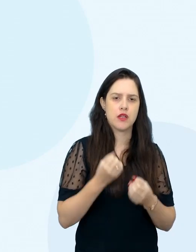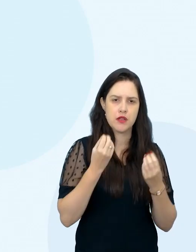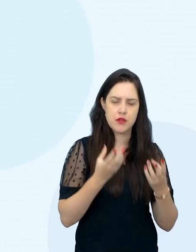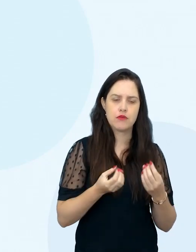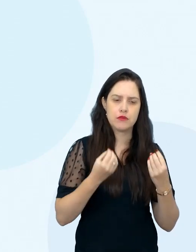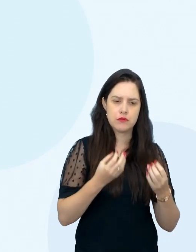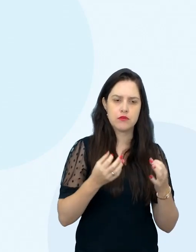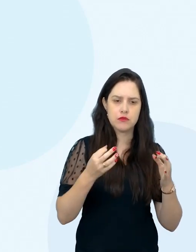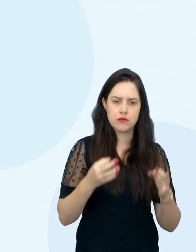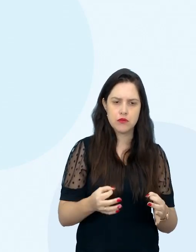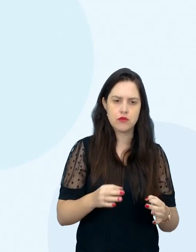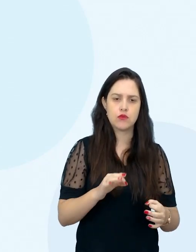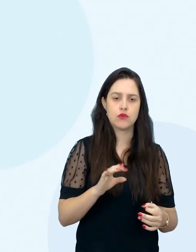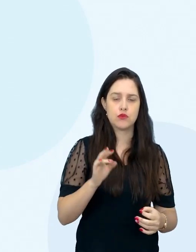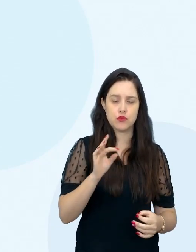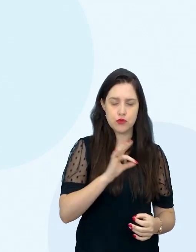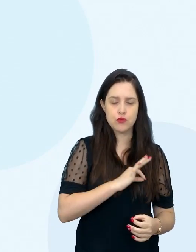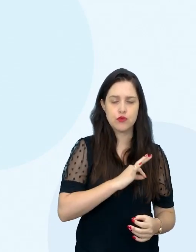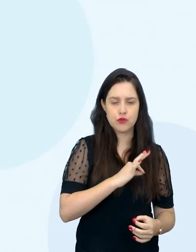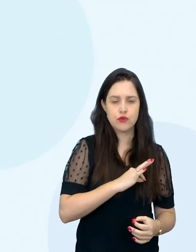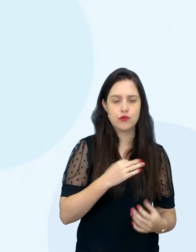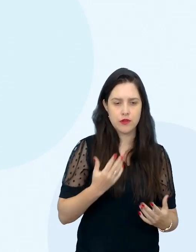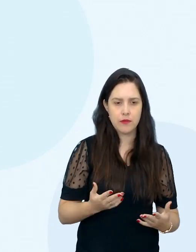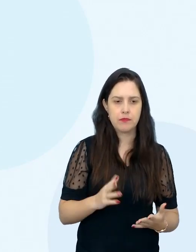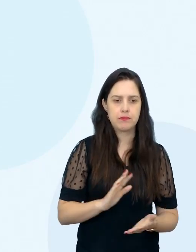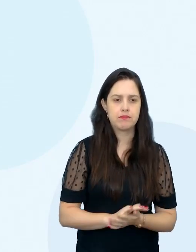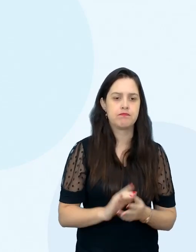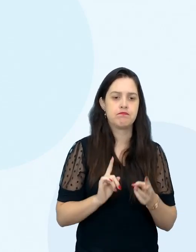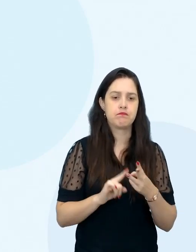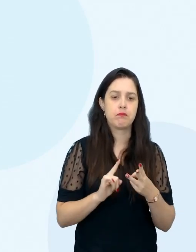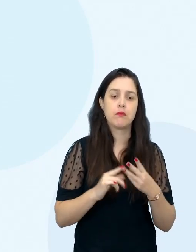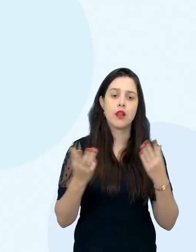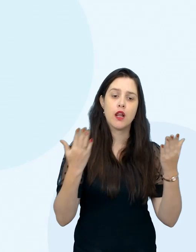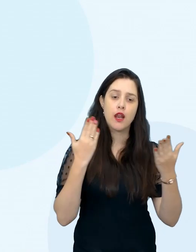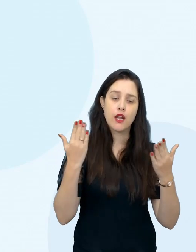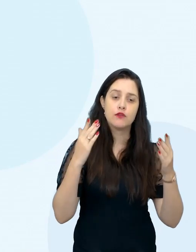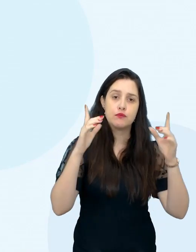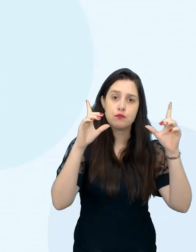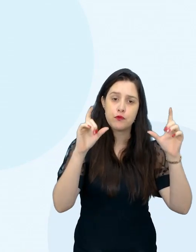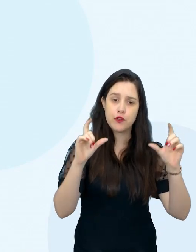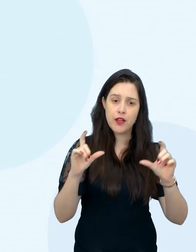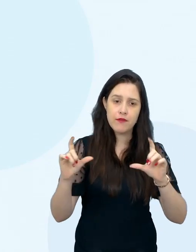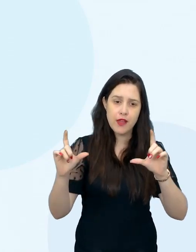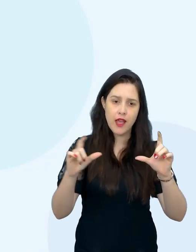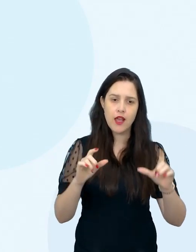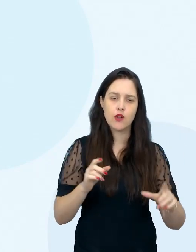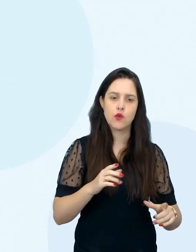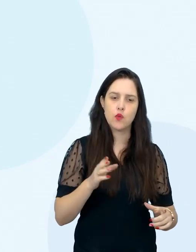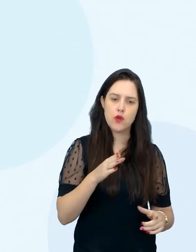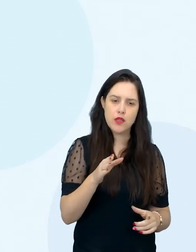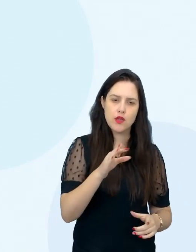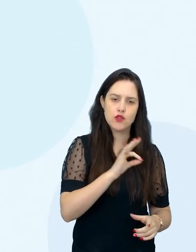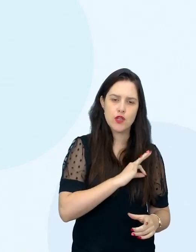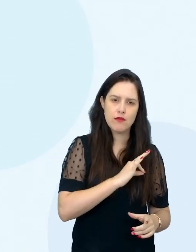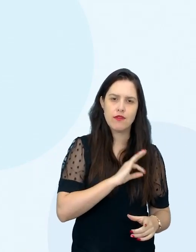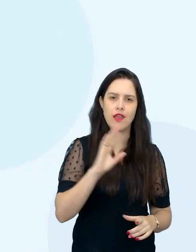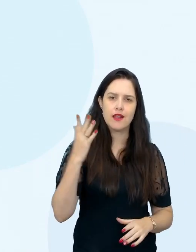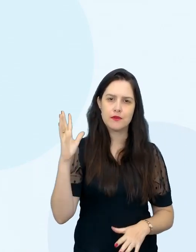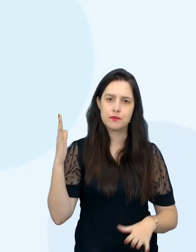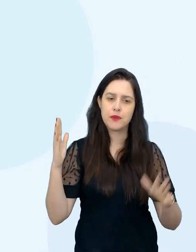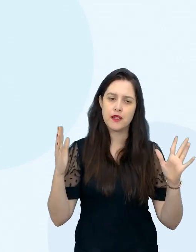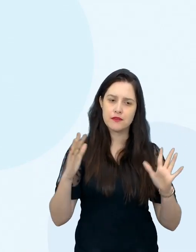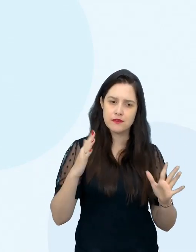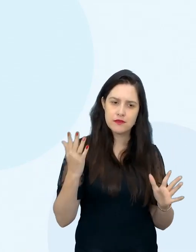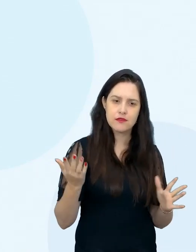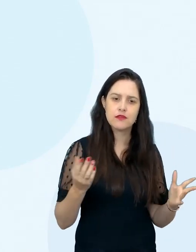principais aí sobre o rio Tietê para apresentar aos alunos. Análise de fotografias, né, do rio e as suas paisagens, como é que ele